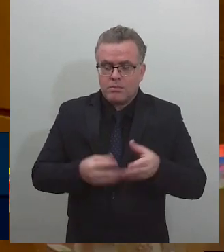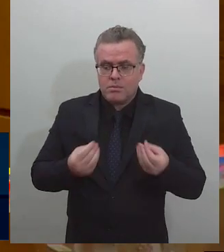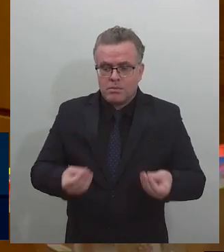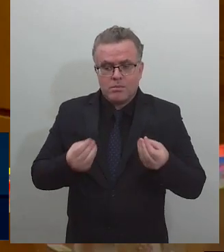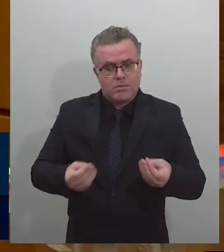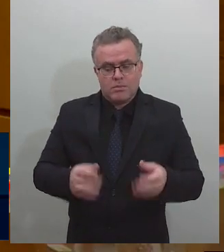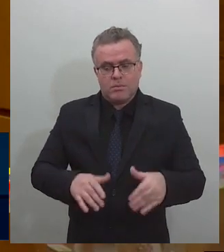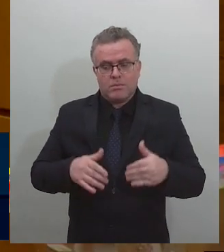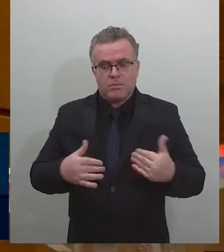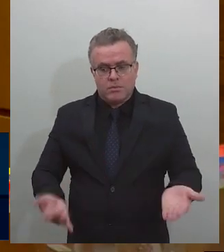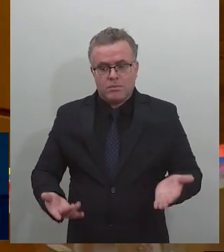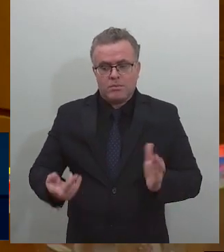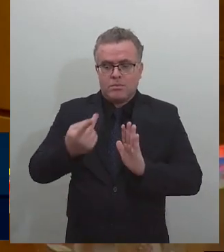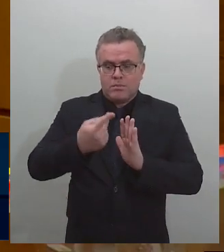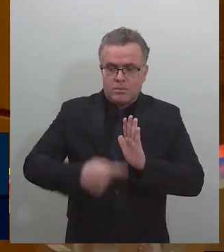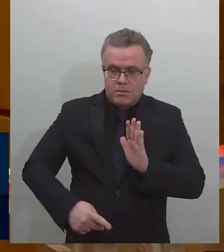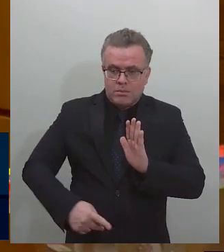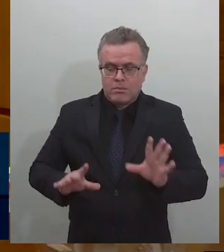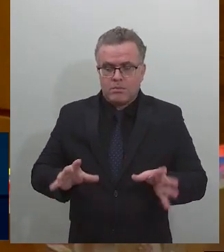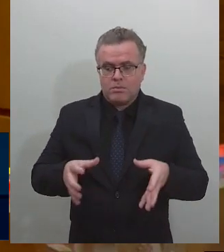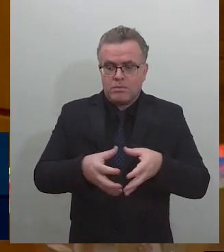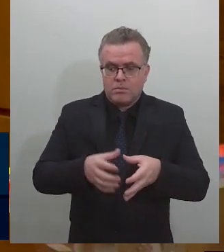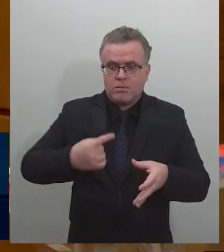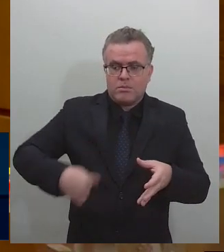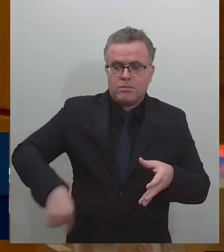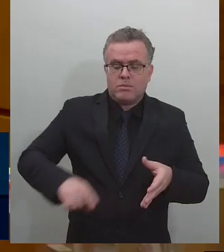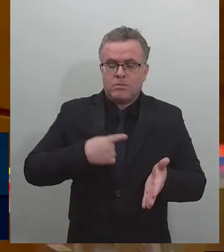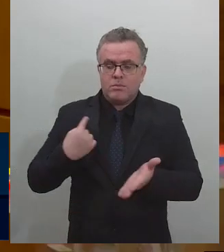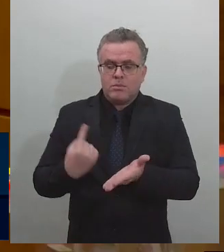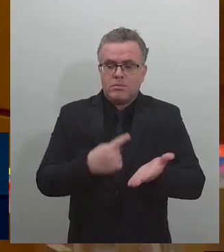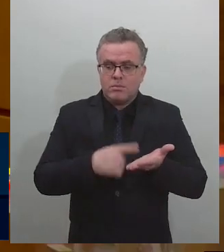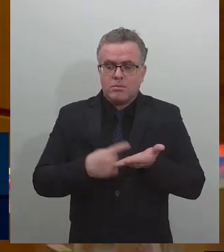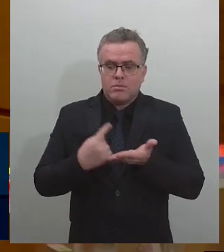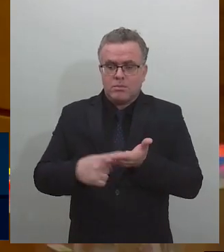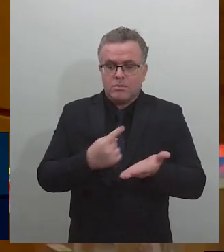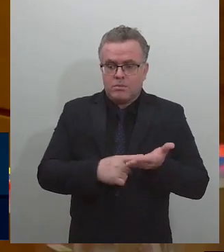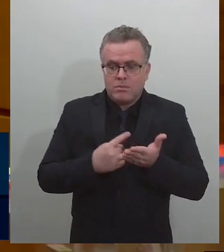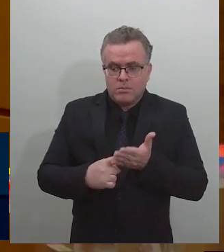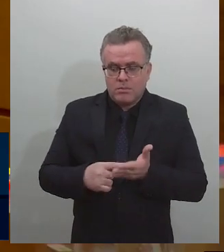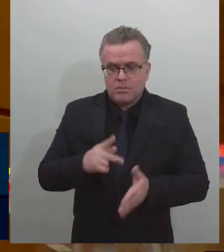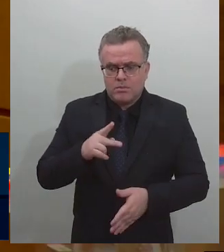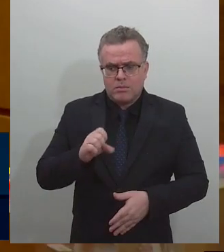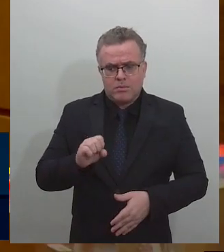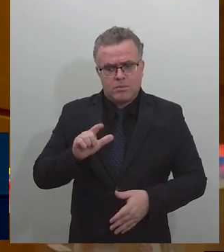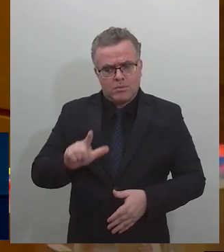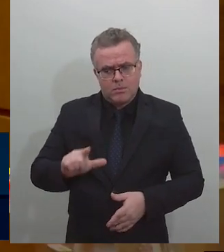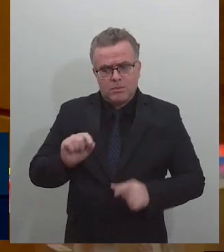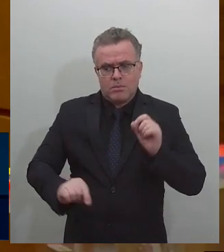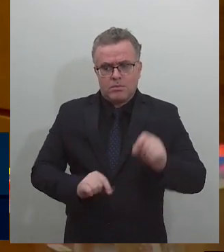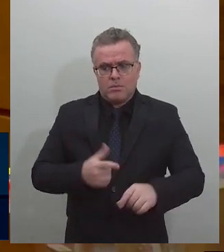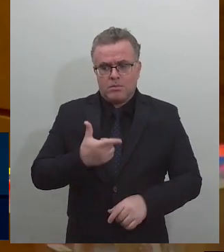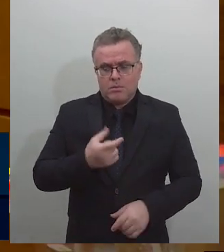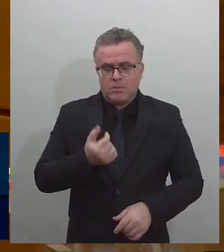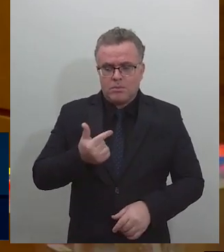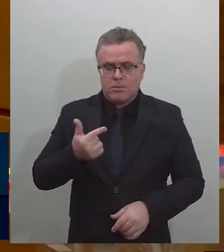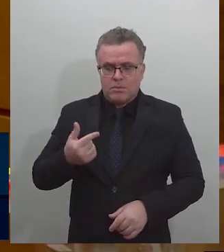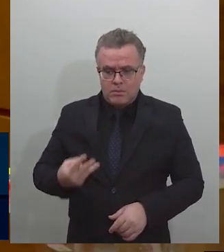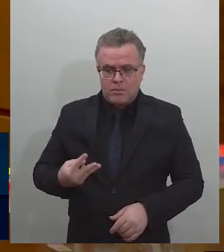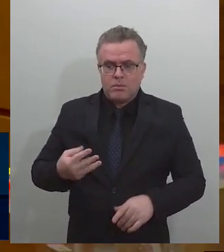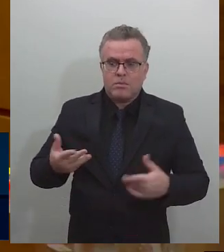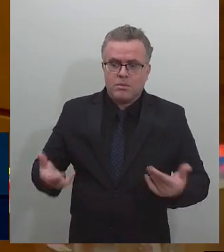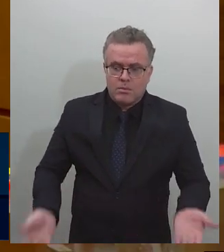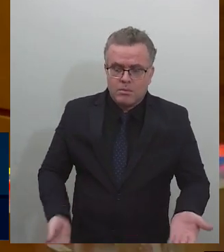a gente vem construindo no PSOL desde 2013. Então, espero que no próximo ano a